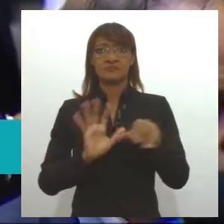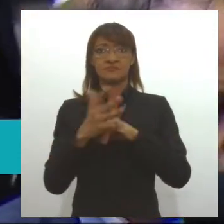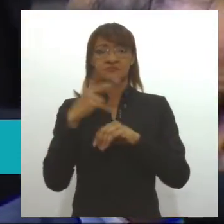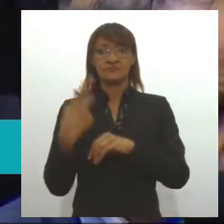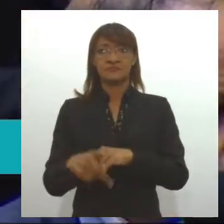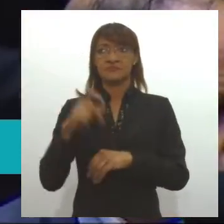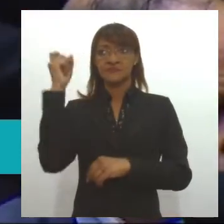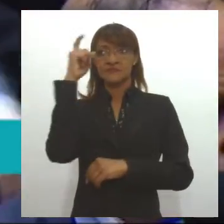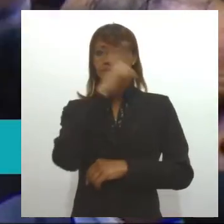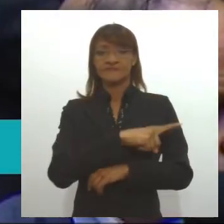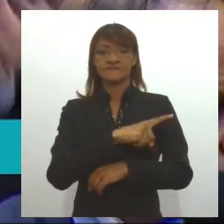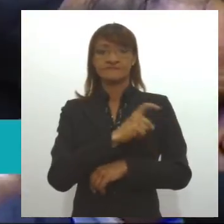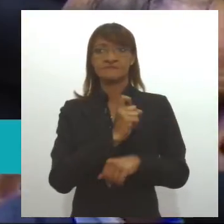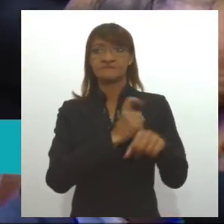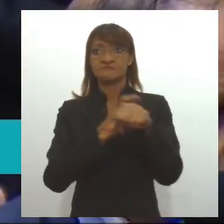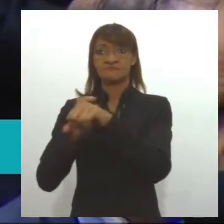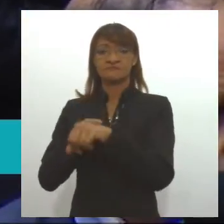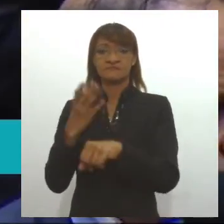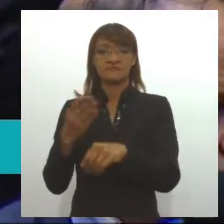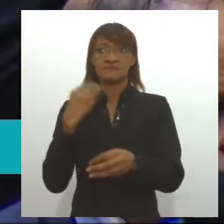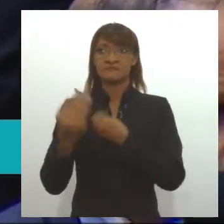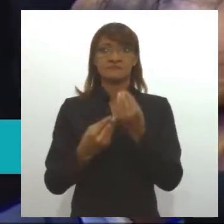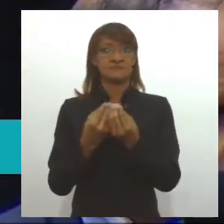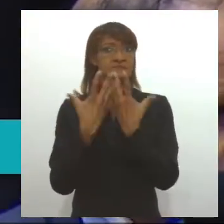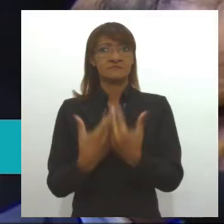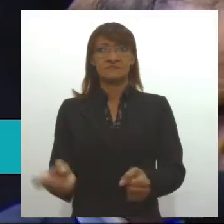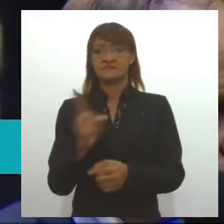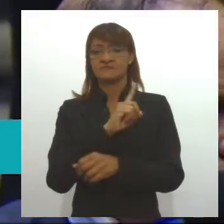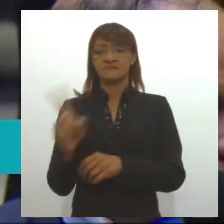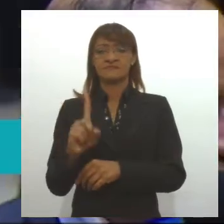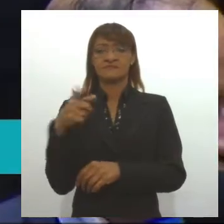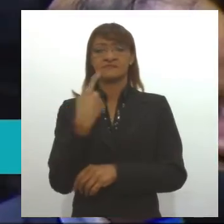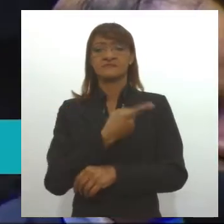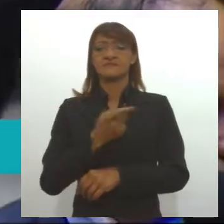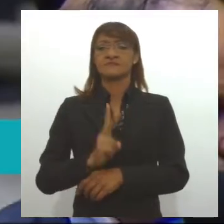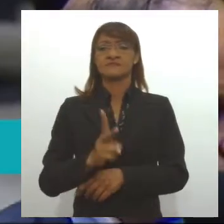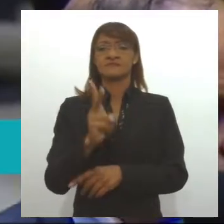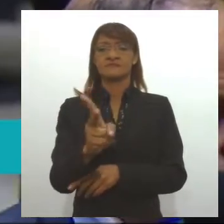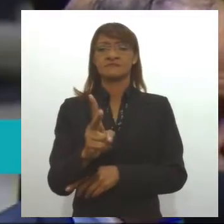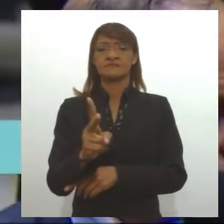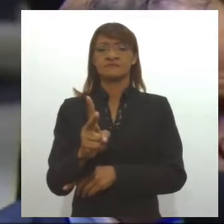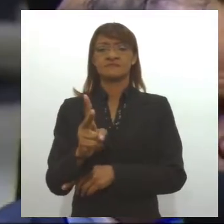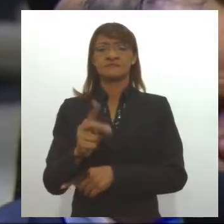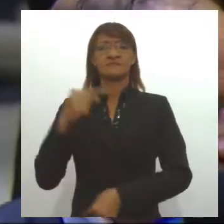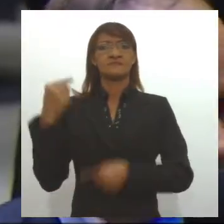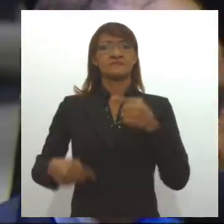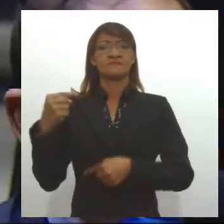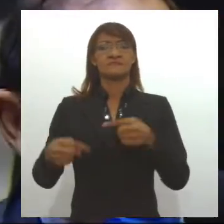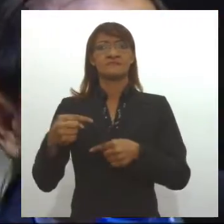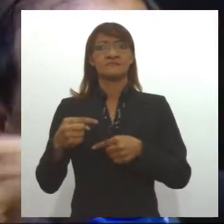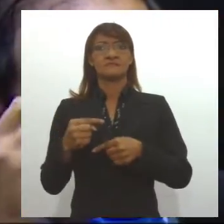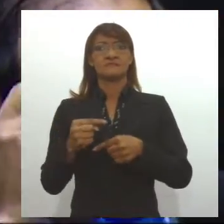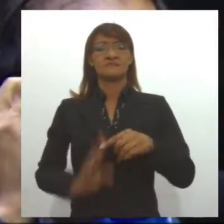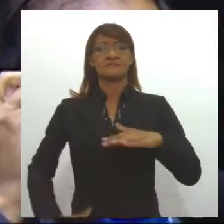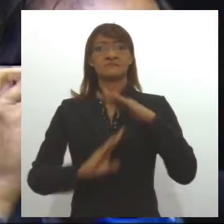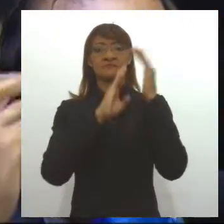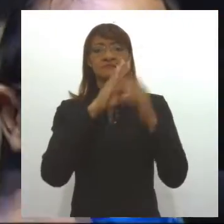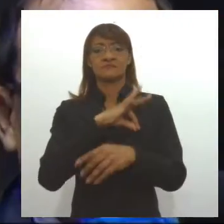dificuldades financeiras, não há nexo em nós estarmos ainda debatendo os supersalários.